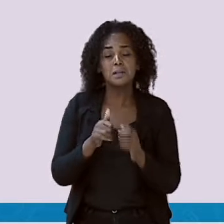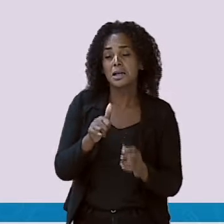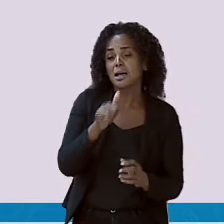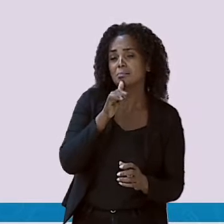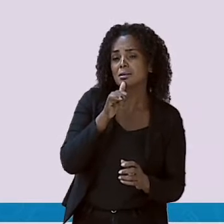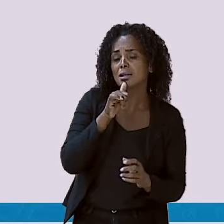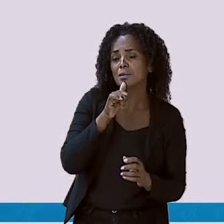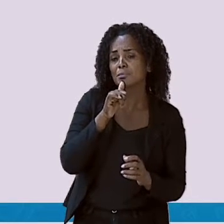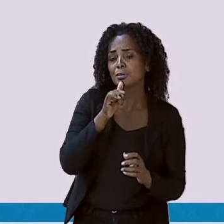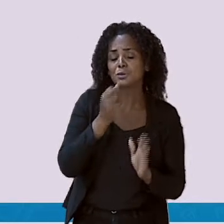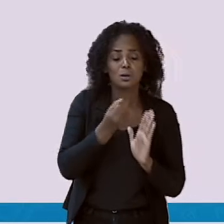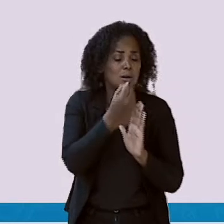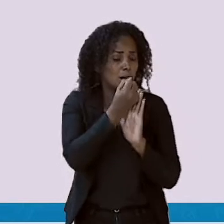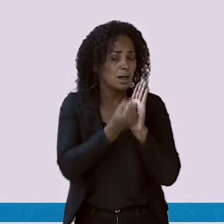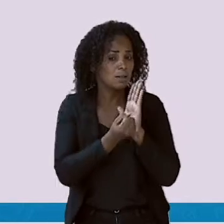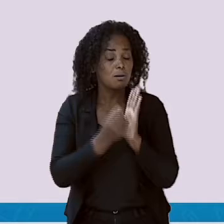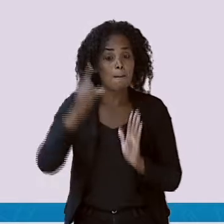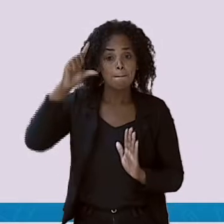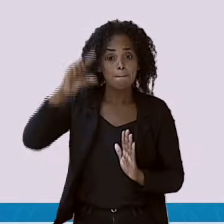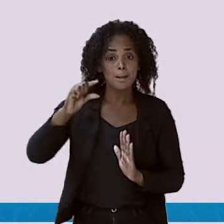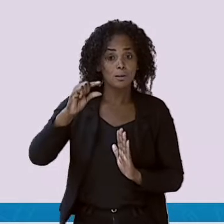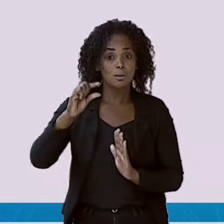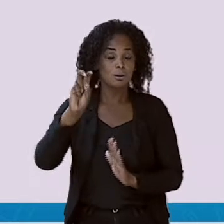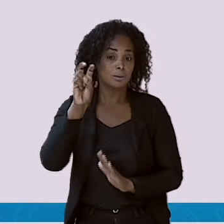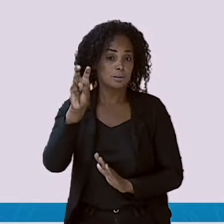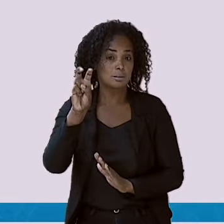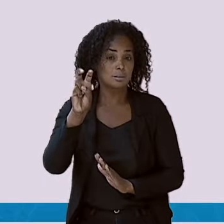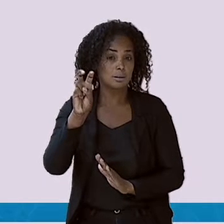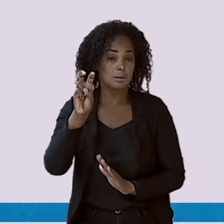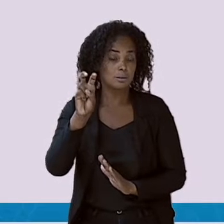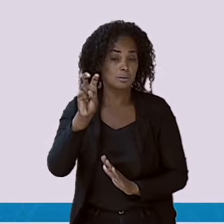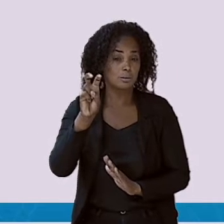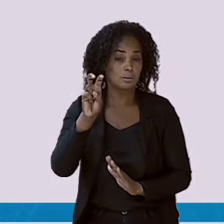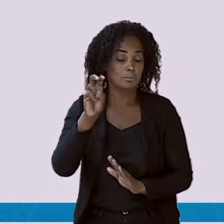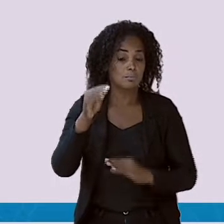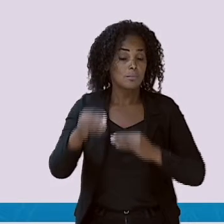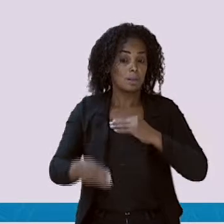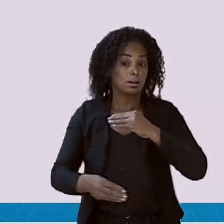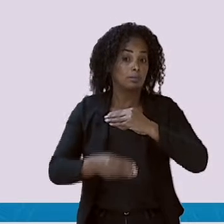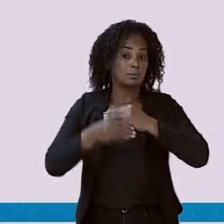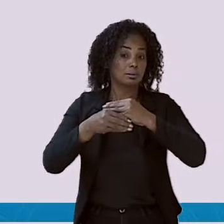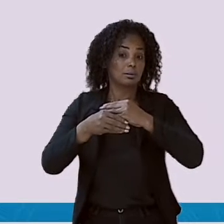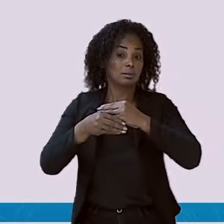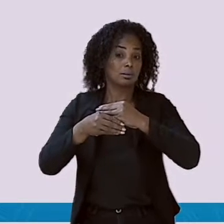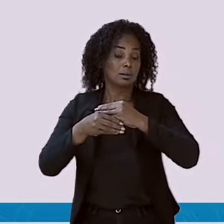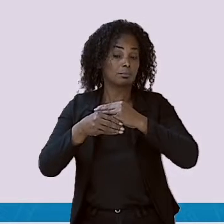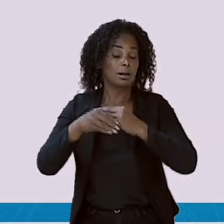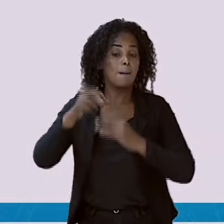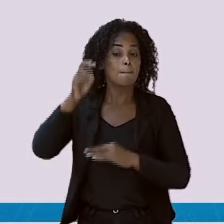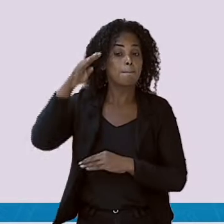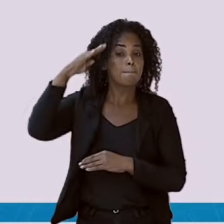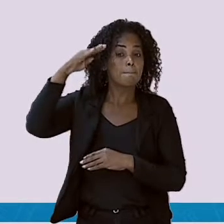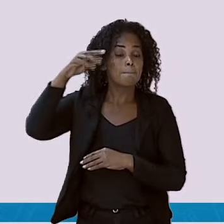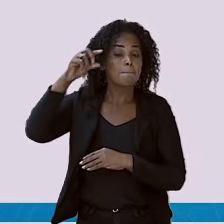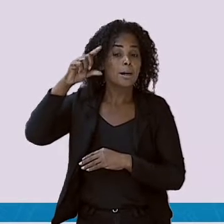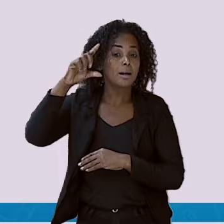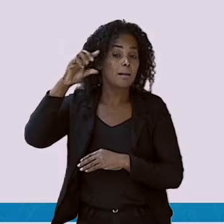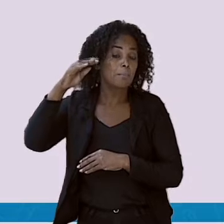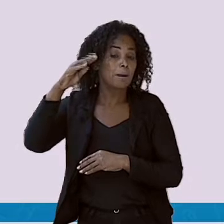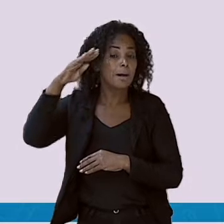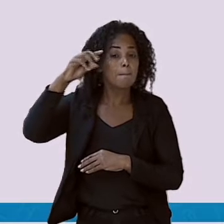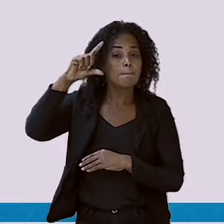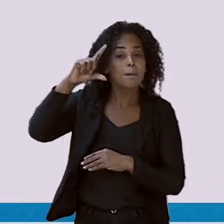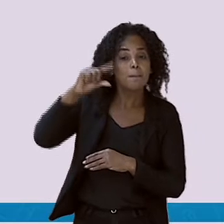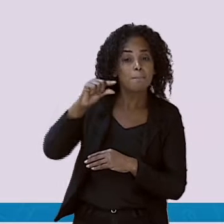for menor do que 5, será arredondado para menos. Se o algarismo